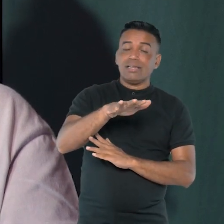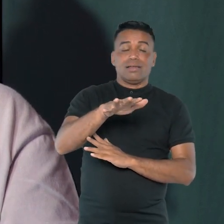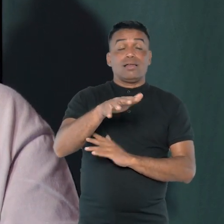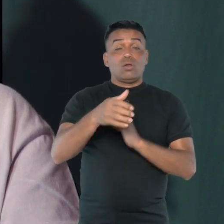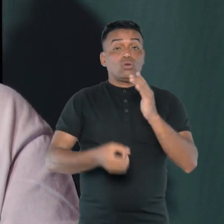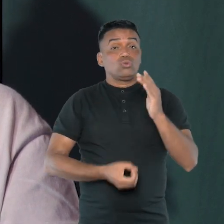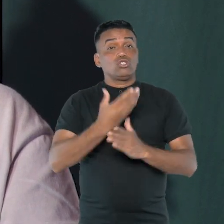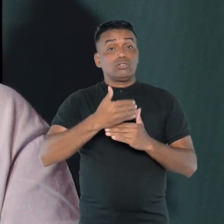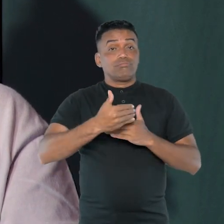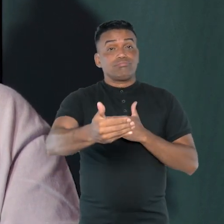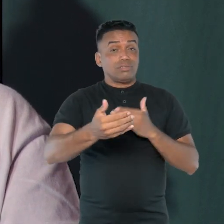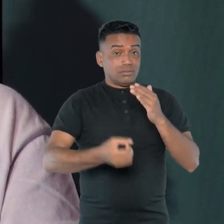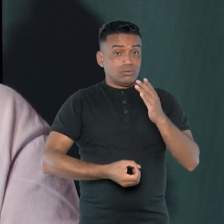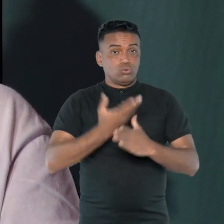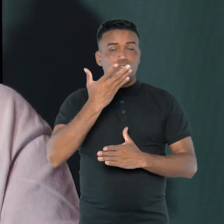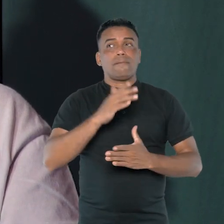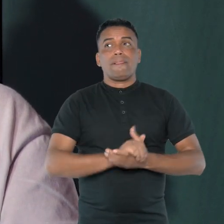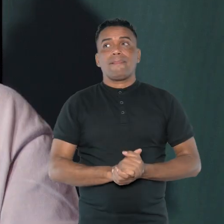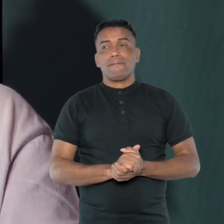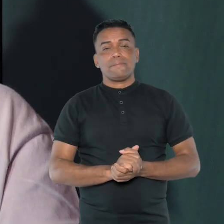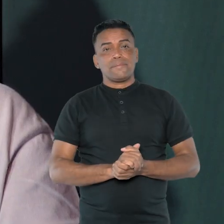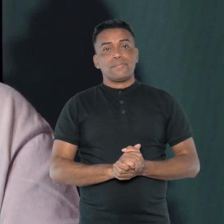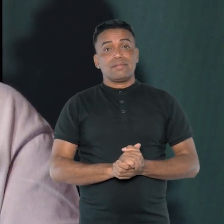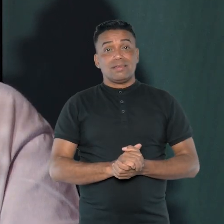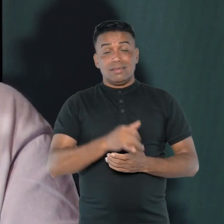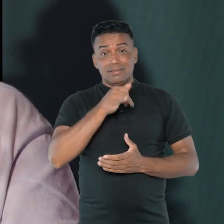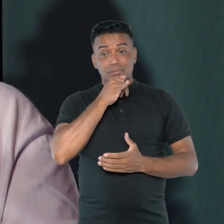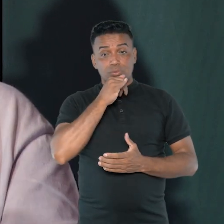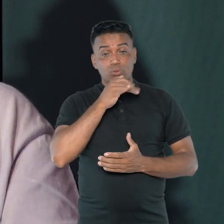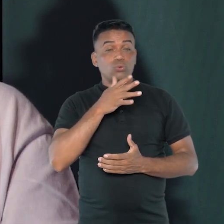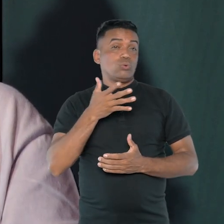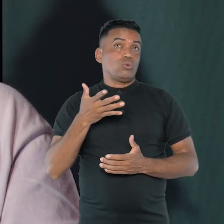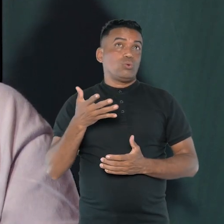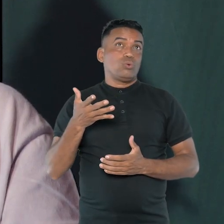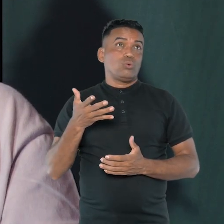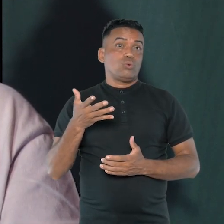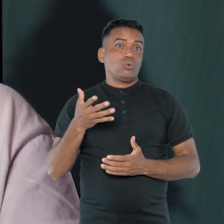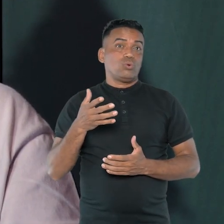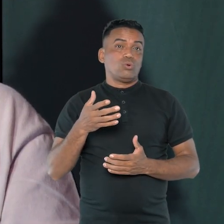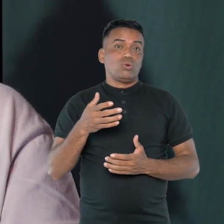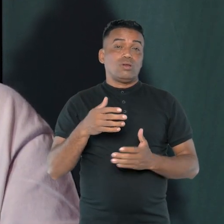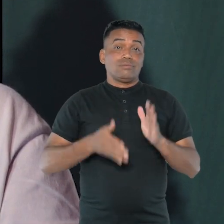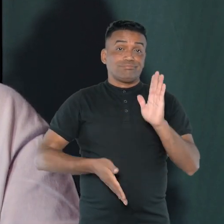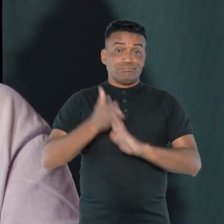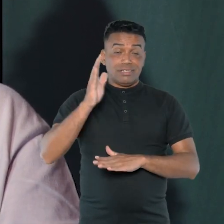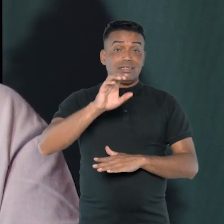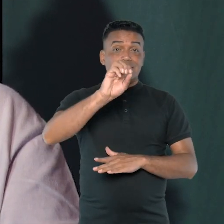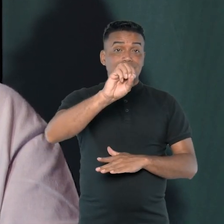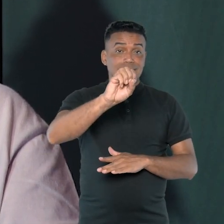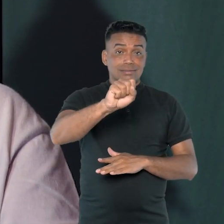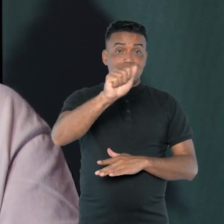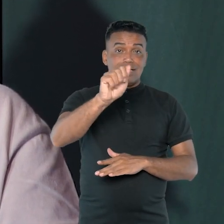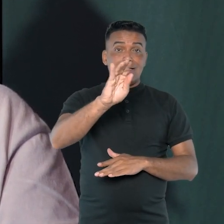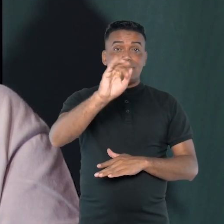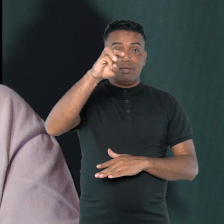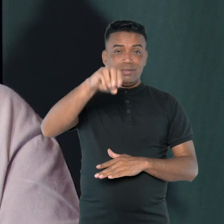surgir, foi um gap entre a saída, né, de Fernando Sabino, Hélio Pellegrino, Paulo Mendes Campos, Otto